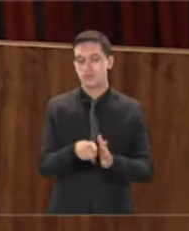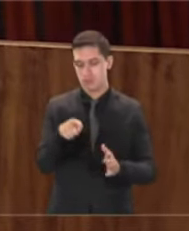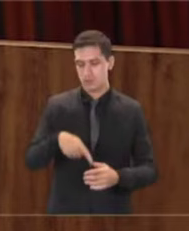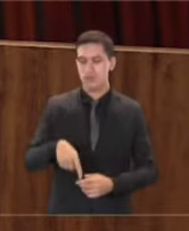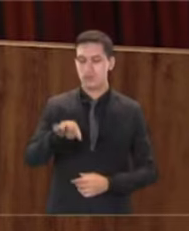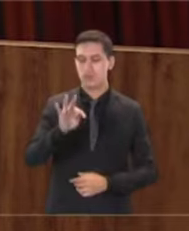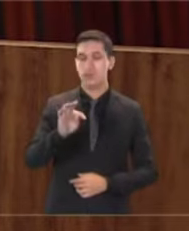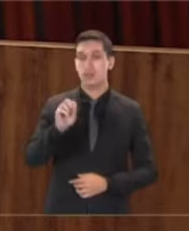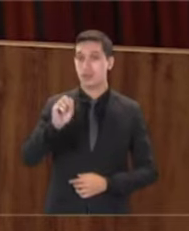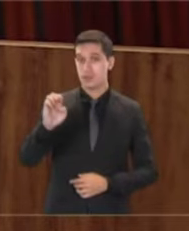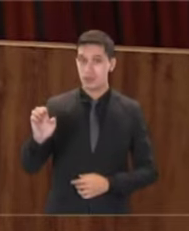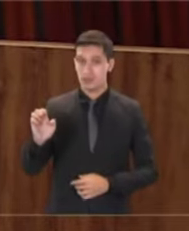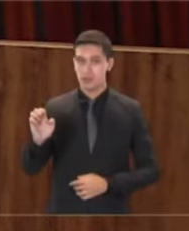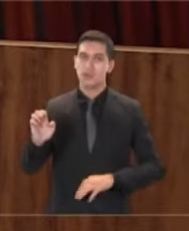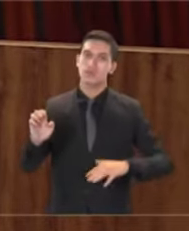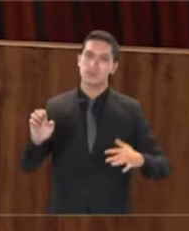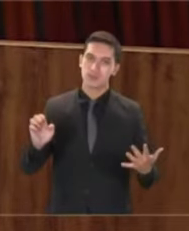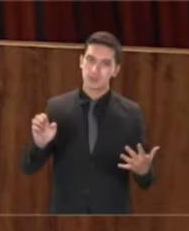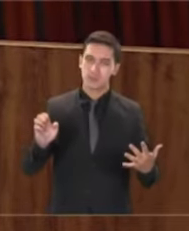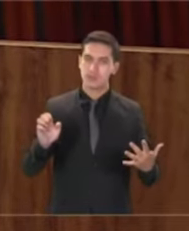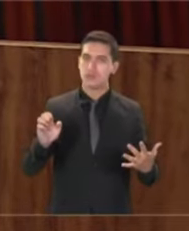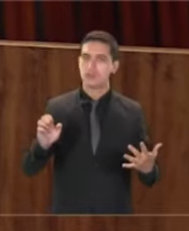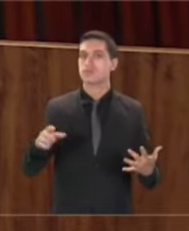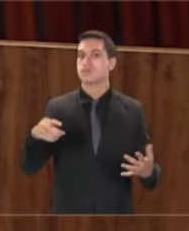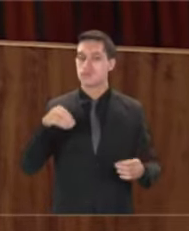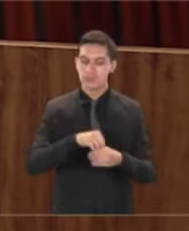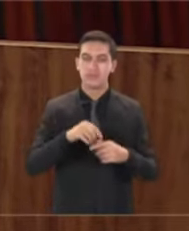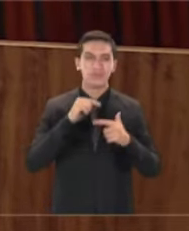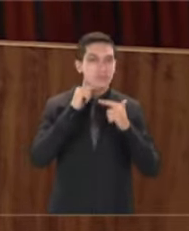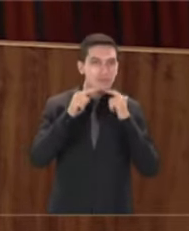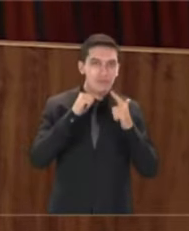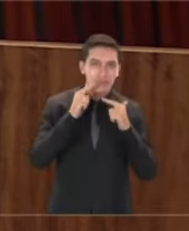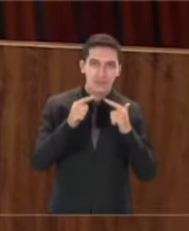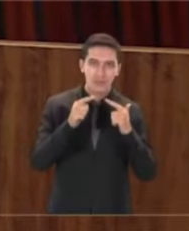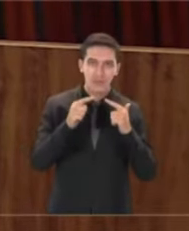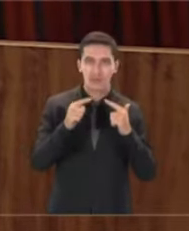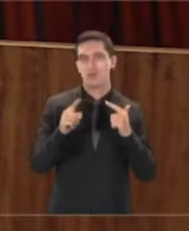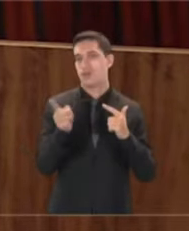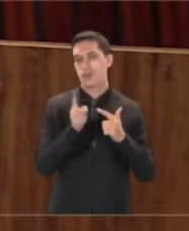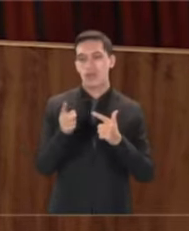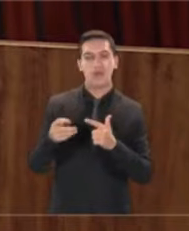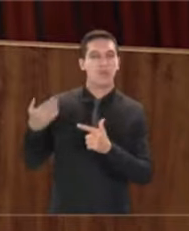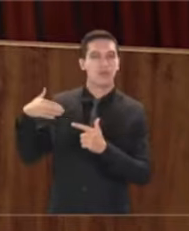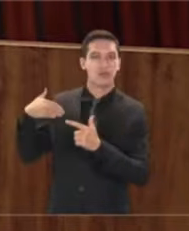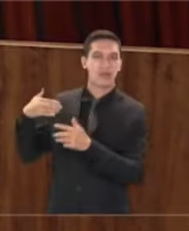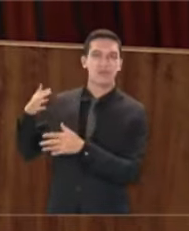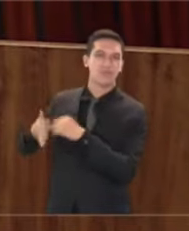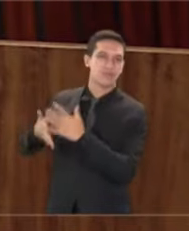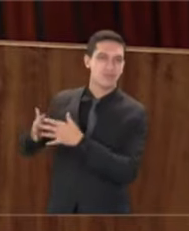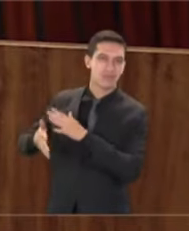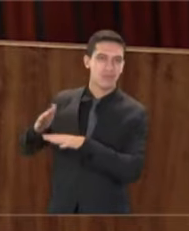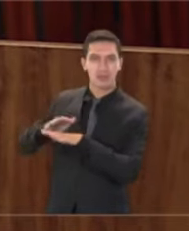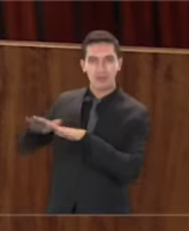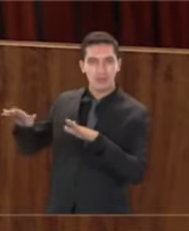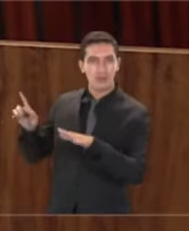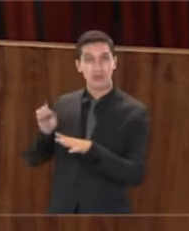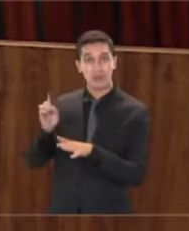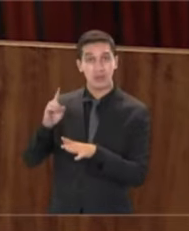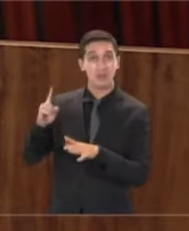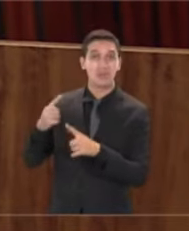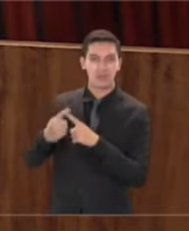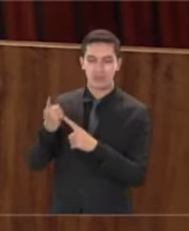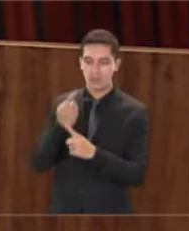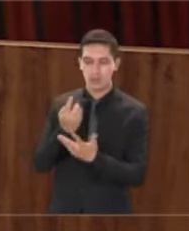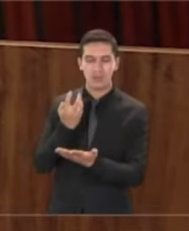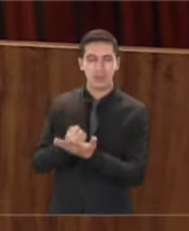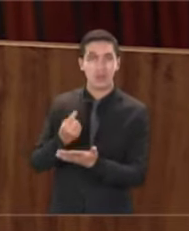Tribunal Superior Eleitoral. Logo, na dúvida, não se desfaz o que agora está coerente com o que nós adotamos anteontem, a